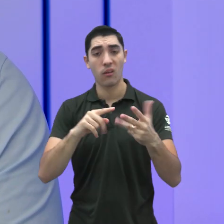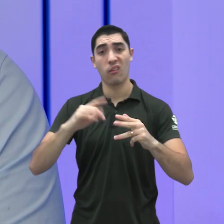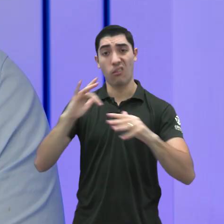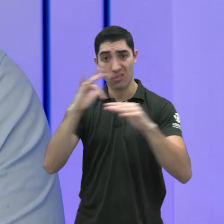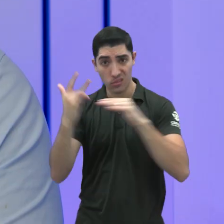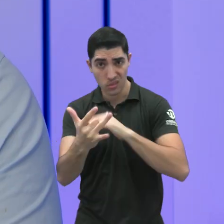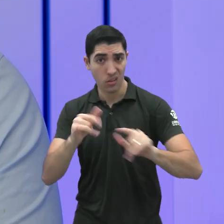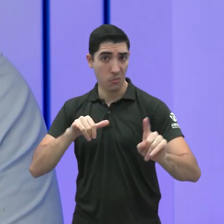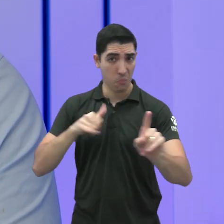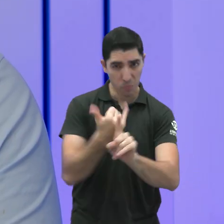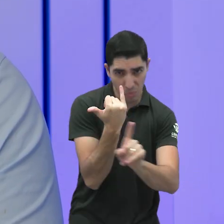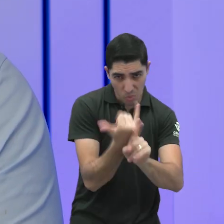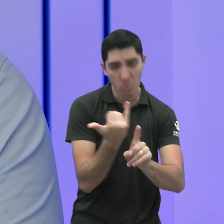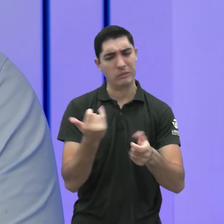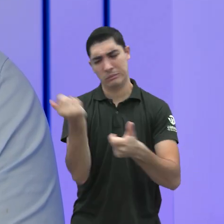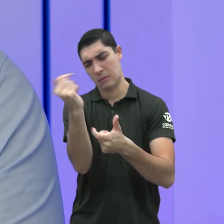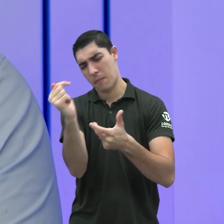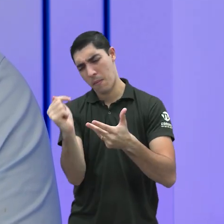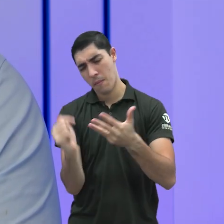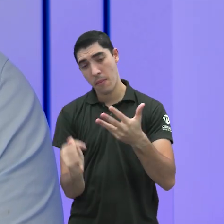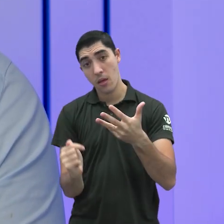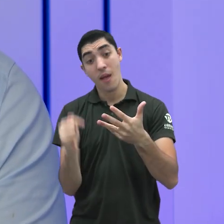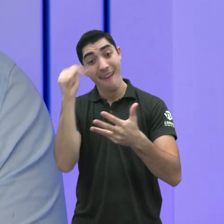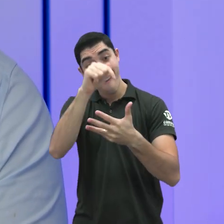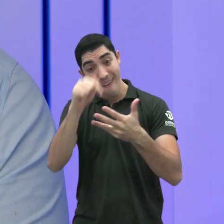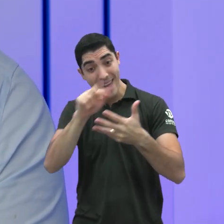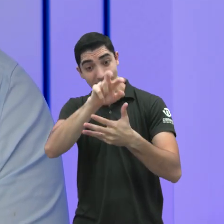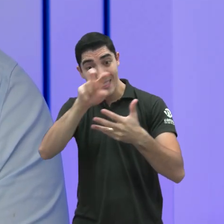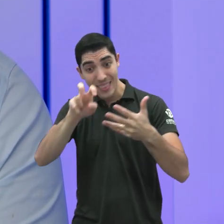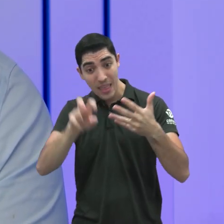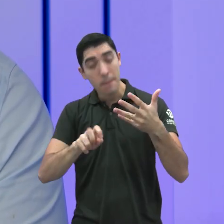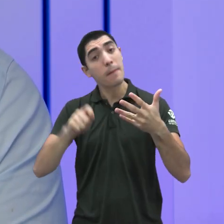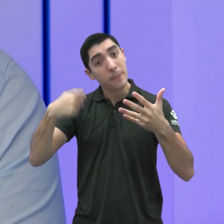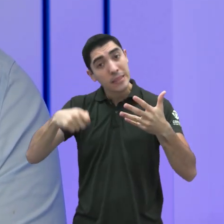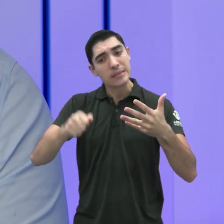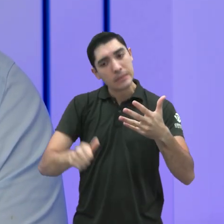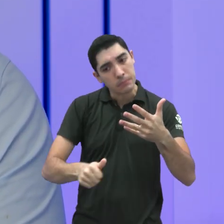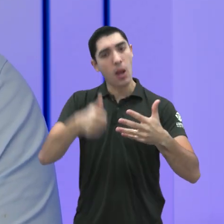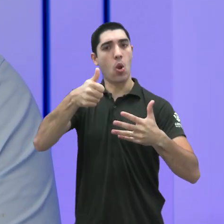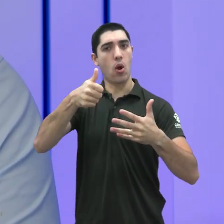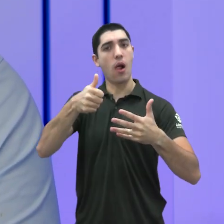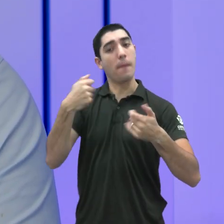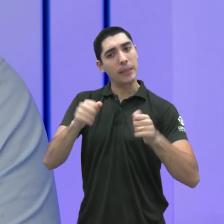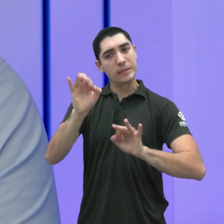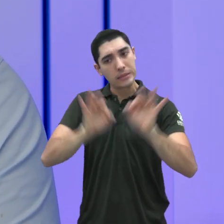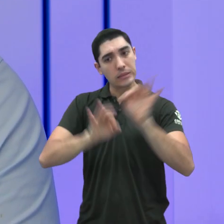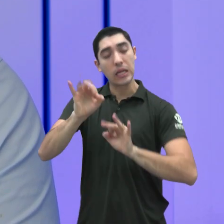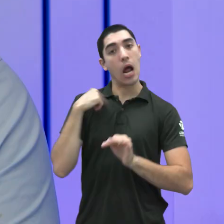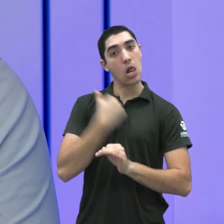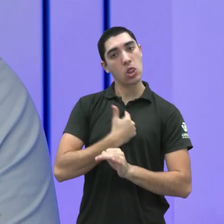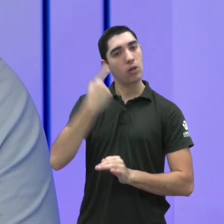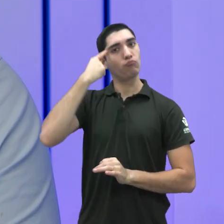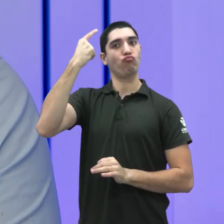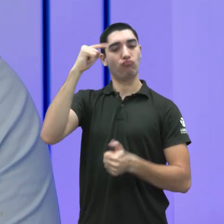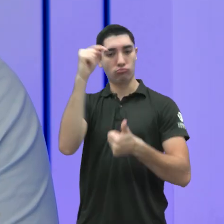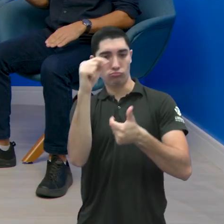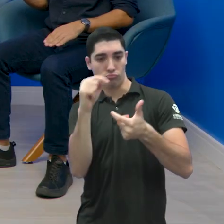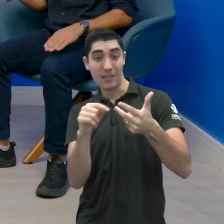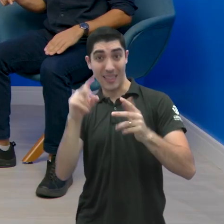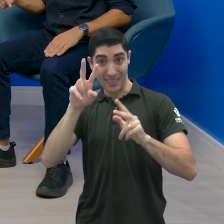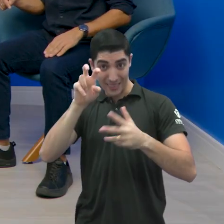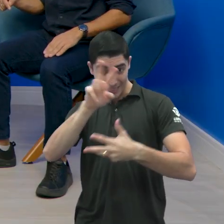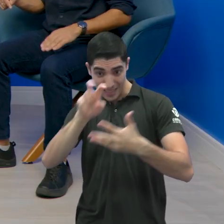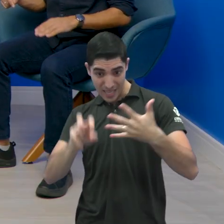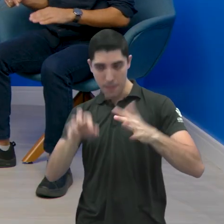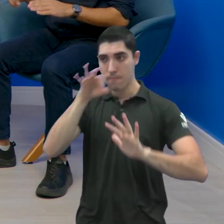melhorar e investir para o município, aliás, trazer o município a fazer investimentos dentro das escolas. João, a gente vê que o Conselho Municipal